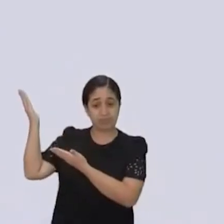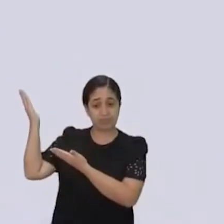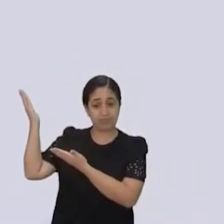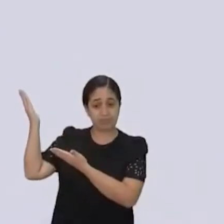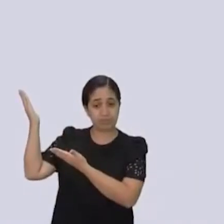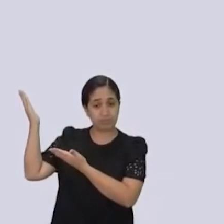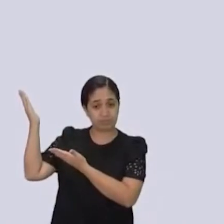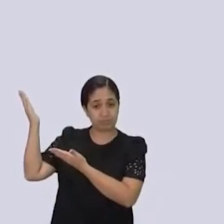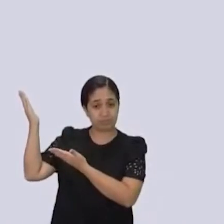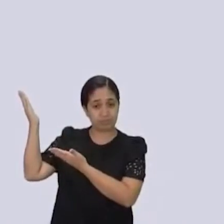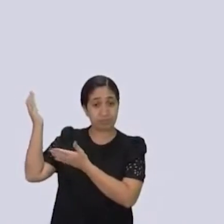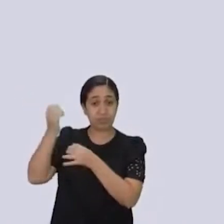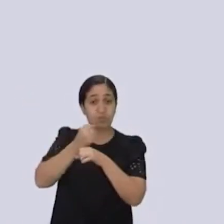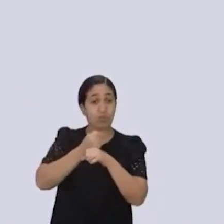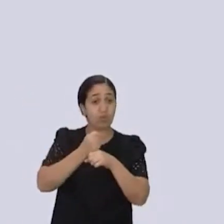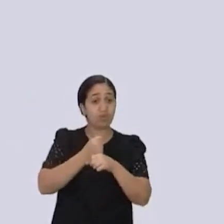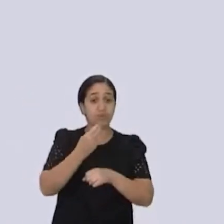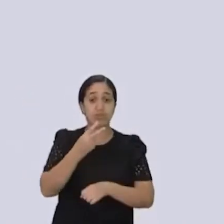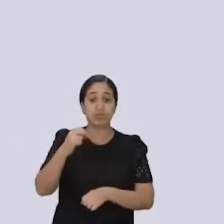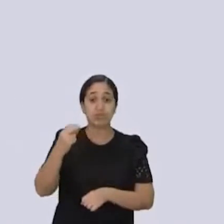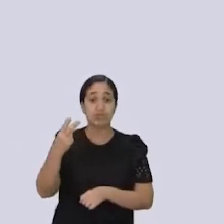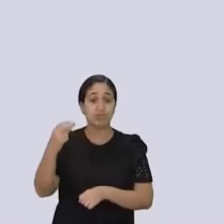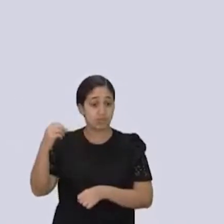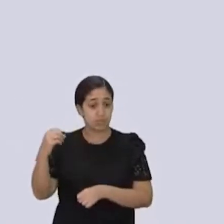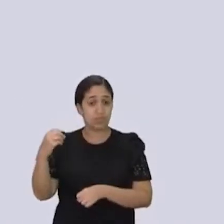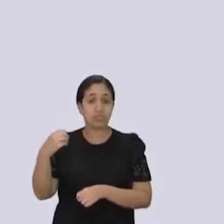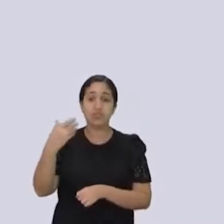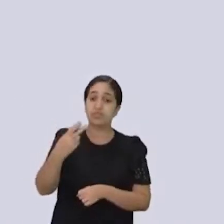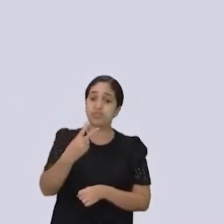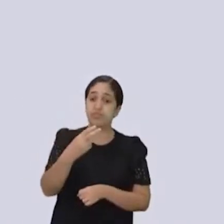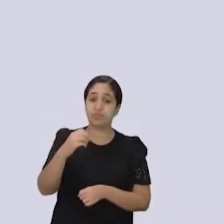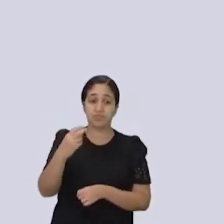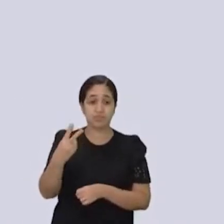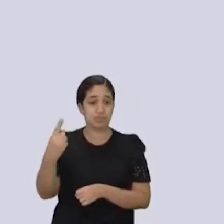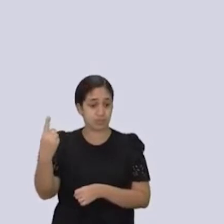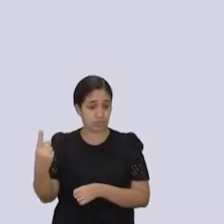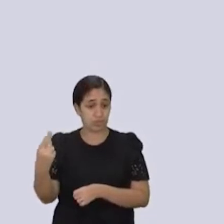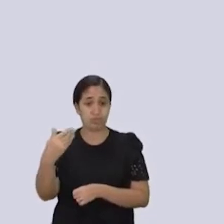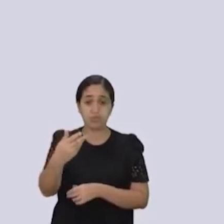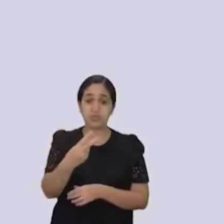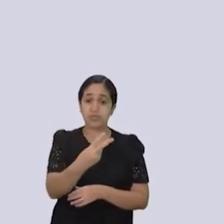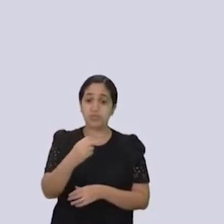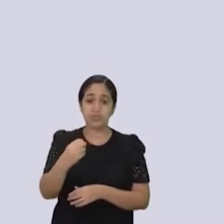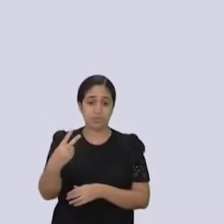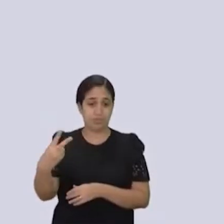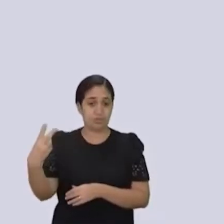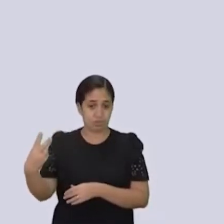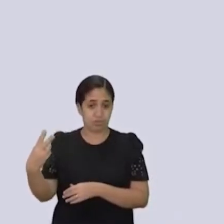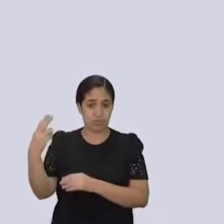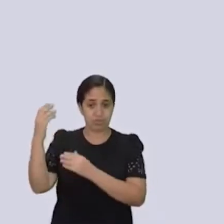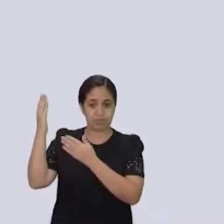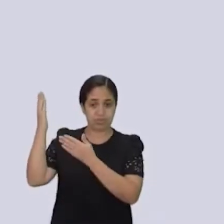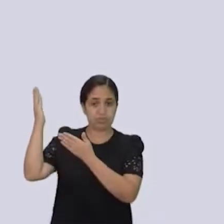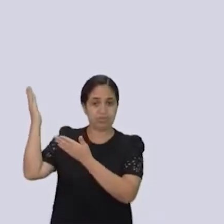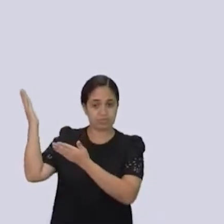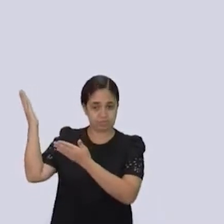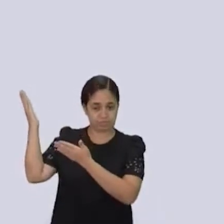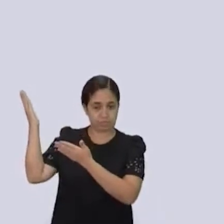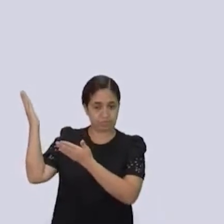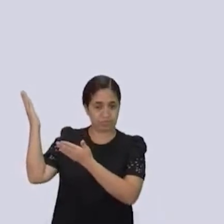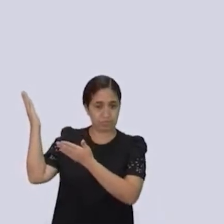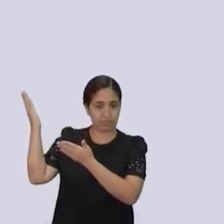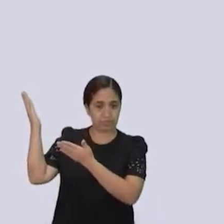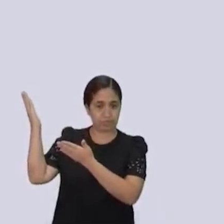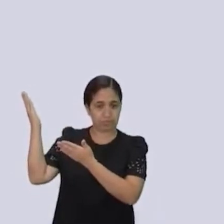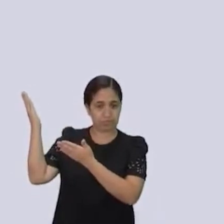as informações do ano de 2020, 2021 e analisando já o cenário de 2022. A gente consegue